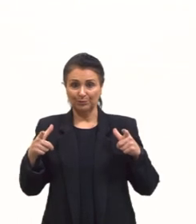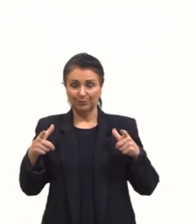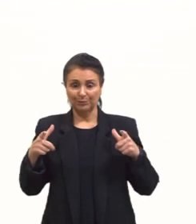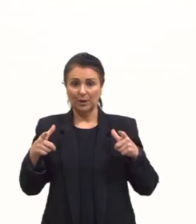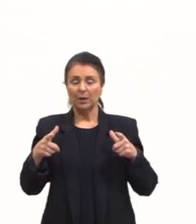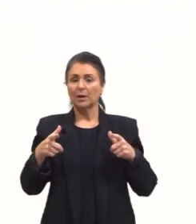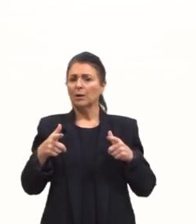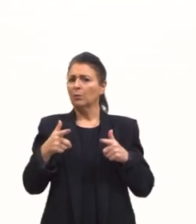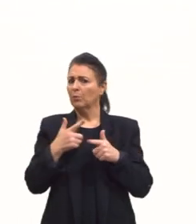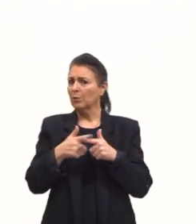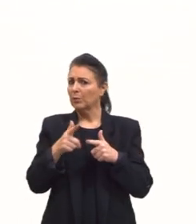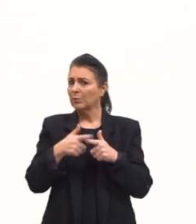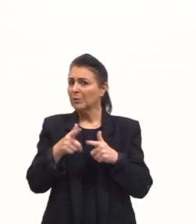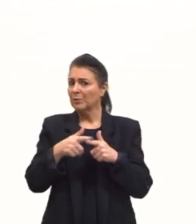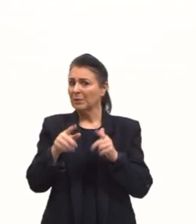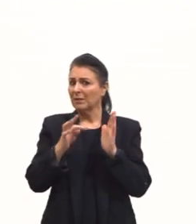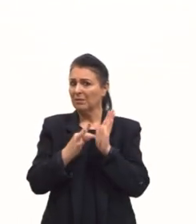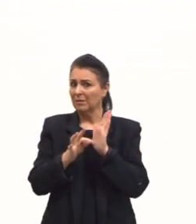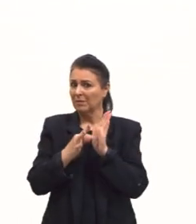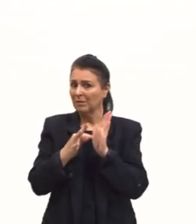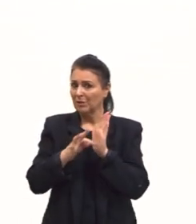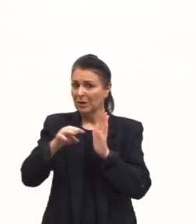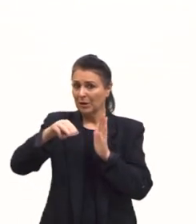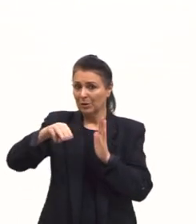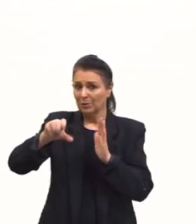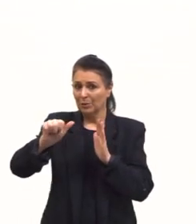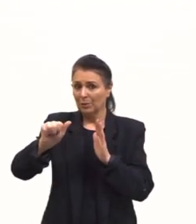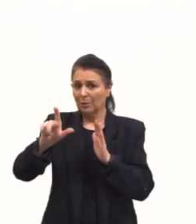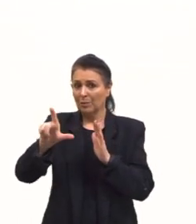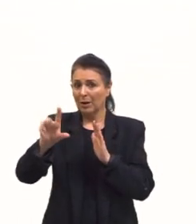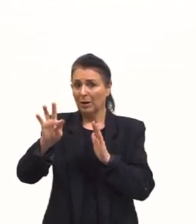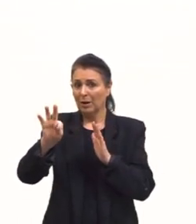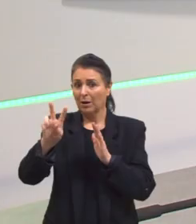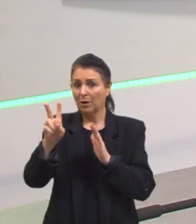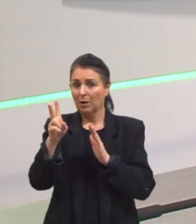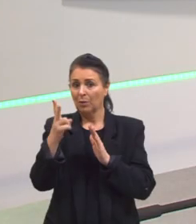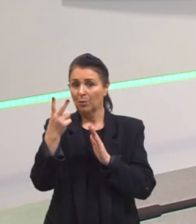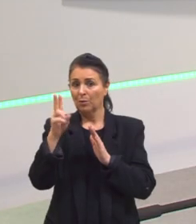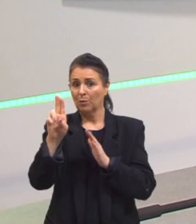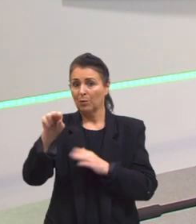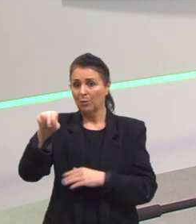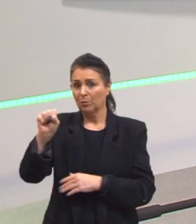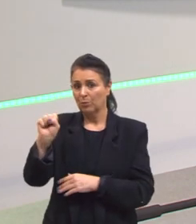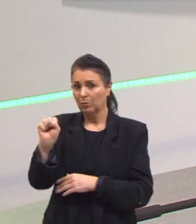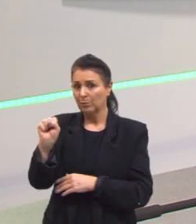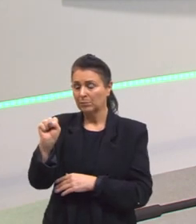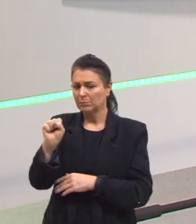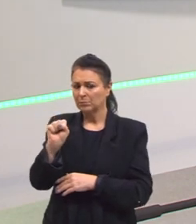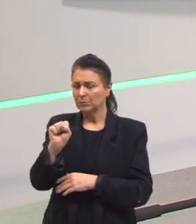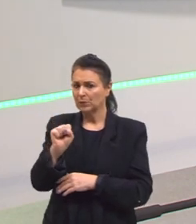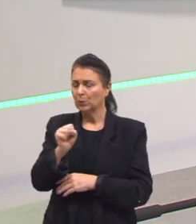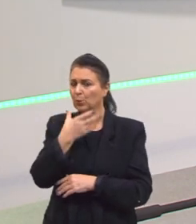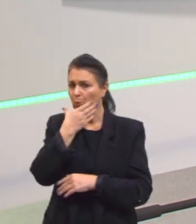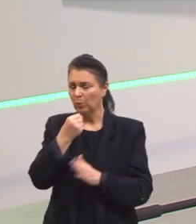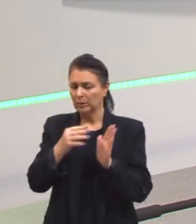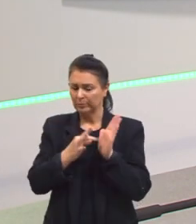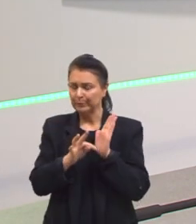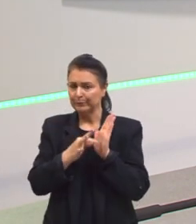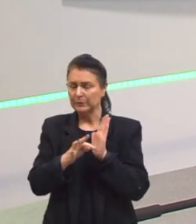Qual que é o problema dele né dá para essa teoria ele não não calculou ele não pensou que